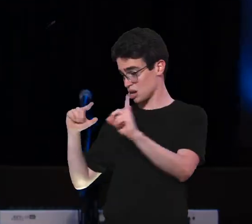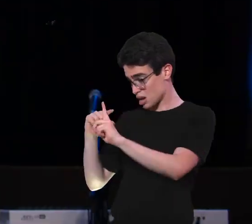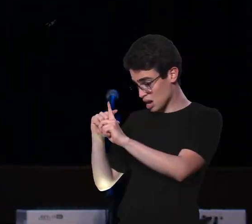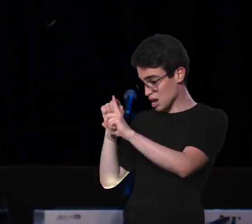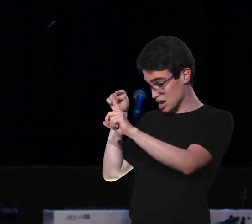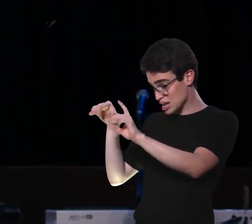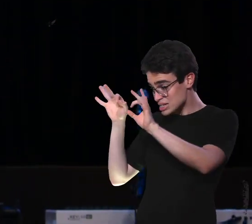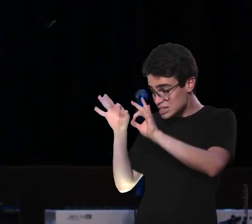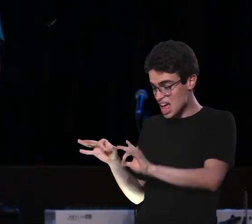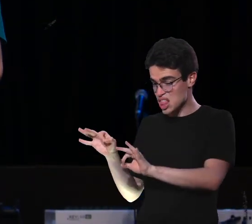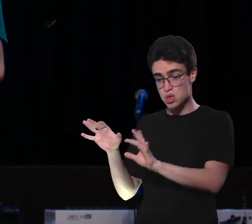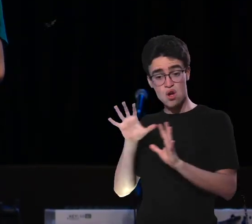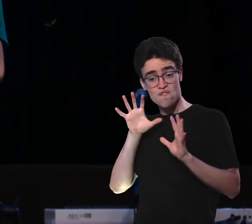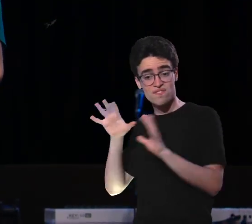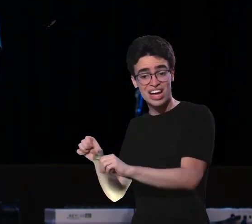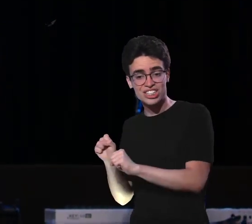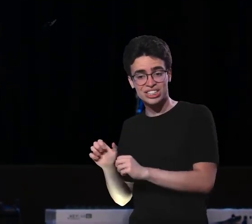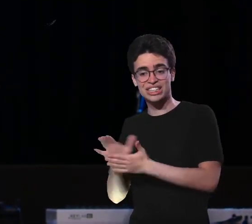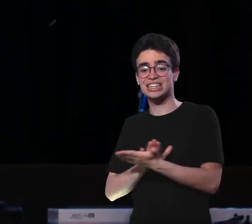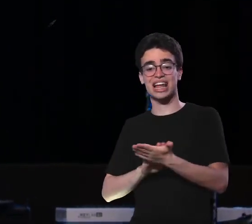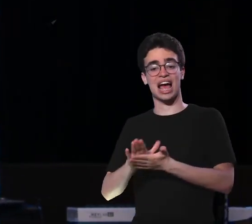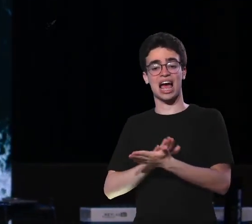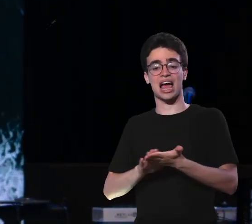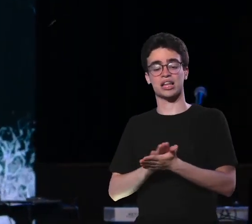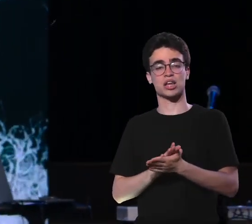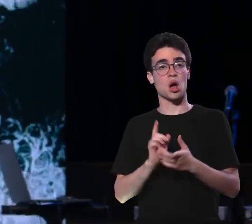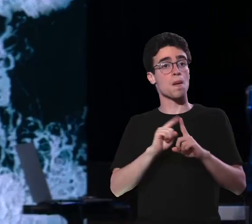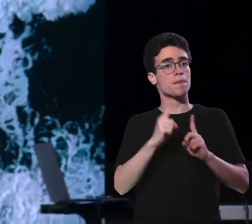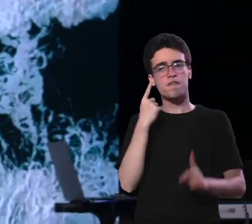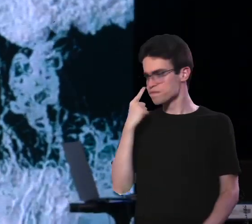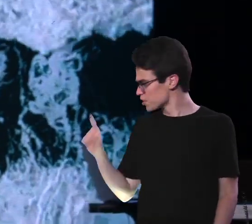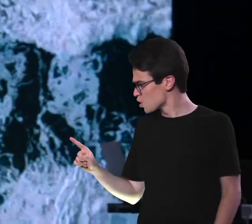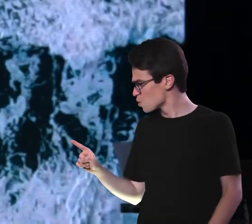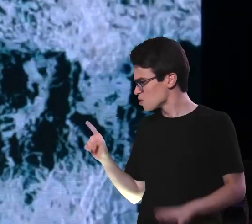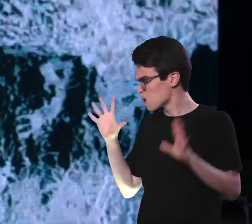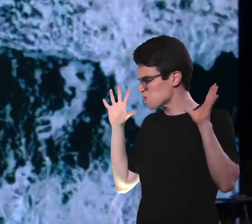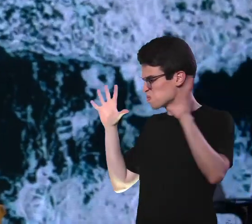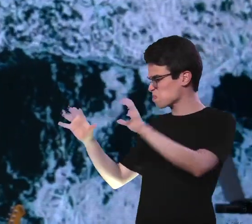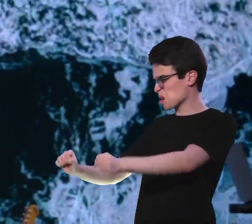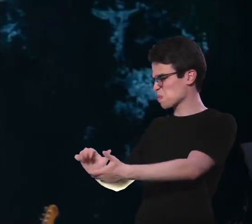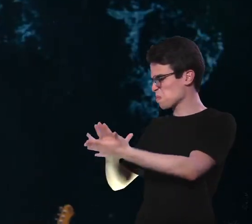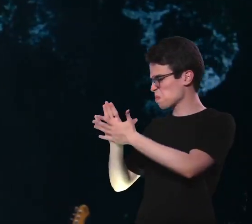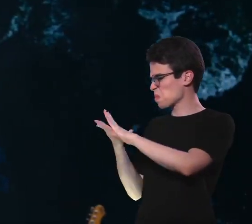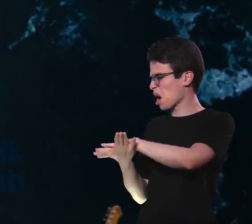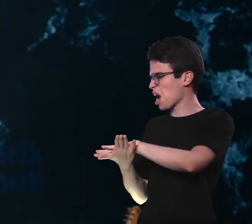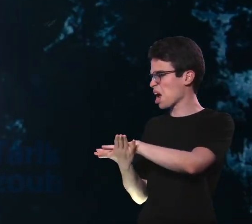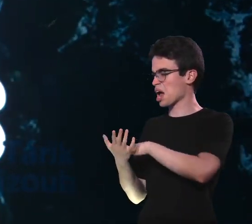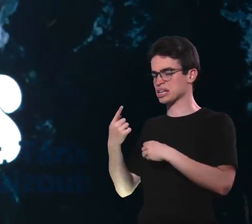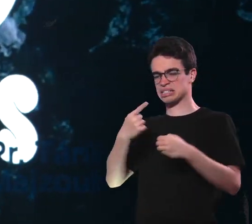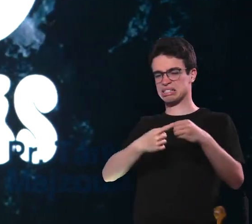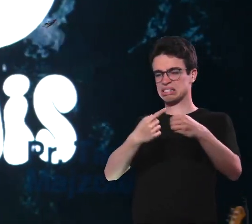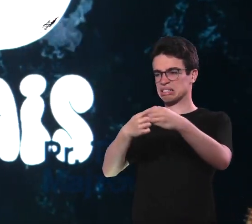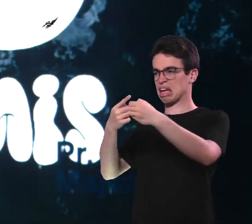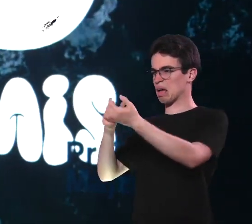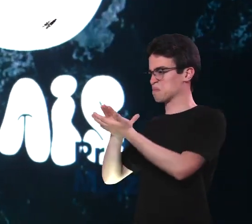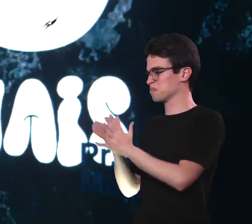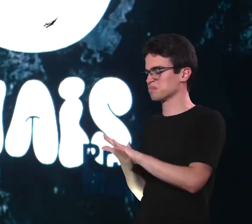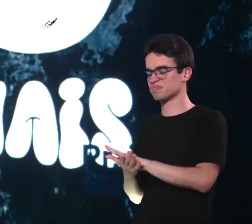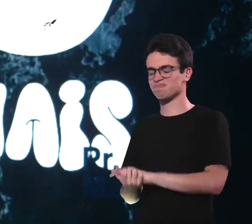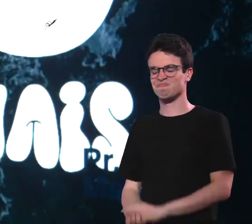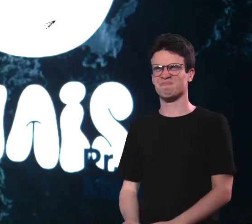deixava invadir o templo. Agora, quando eles viram o templo invadido, destruído, a cidade em ruínas, eles falaram: